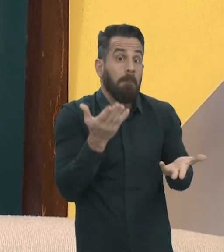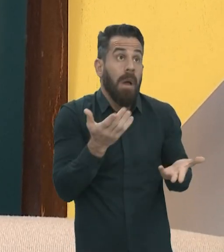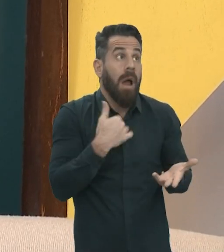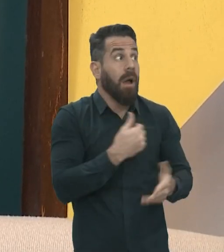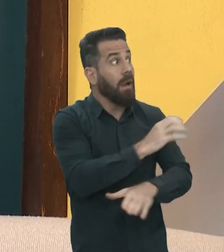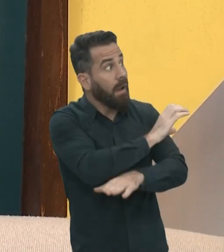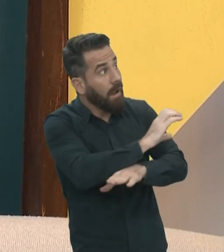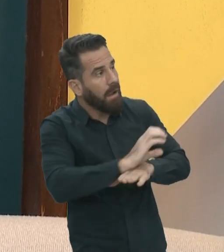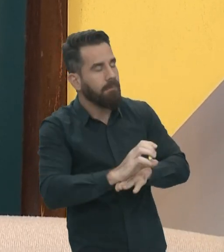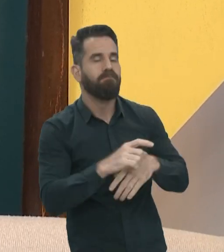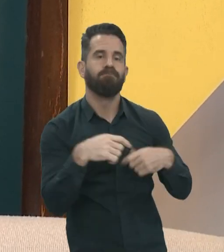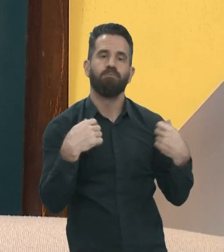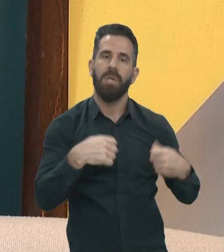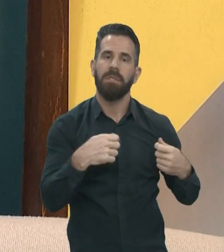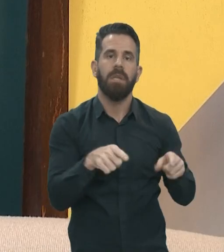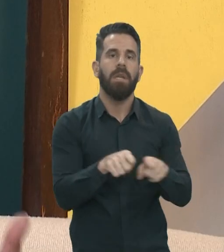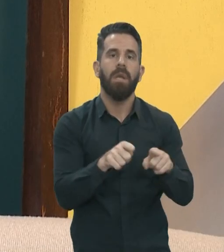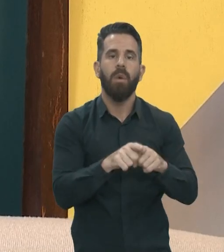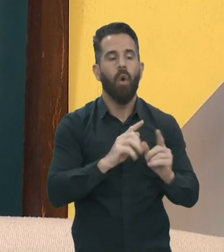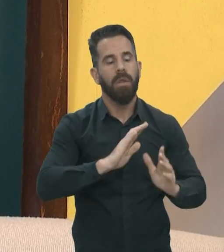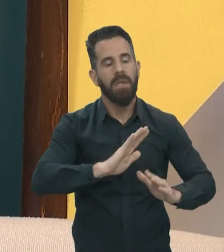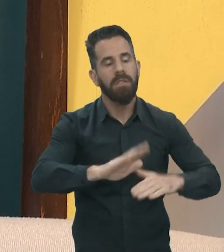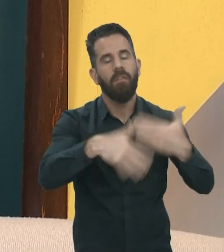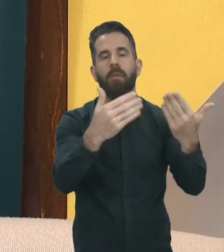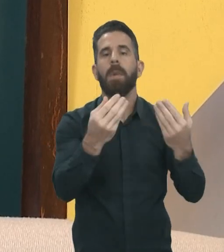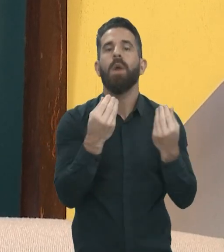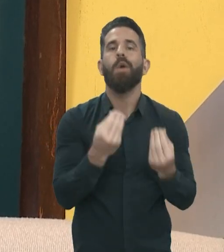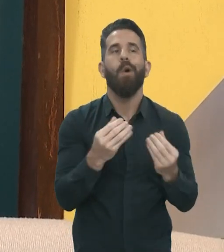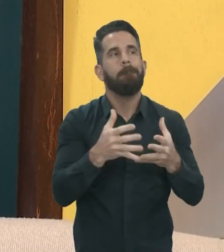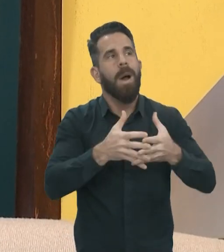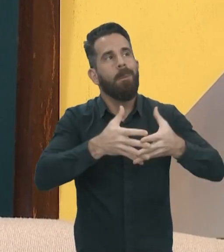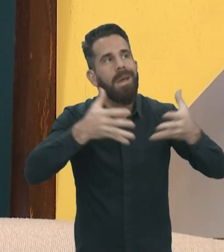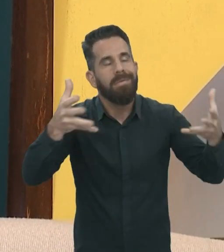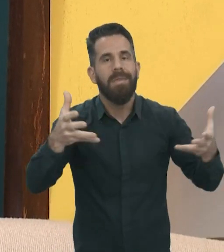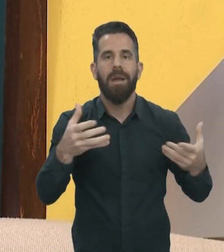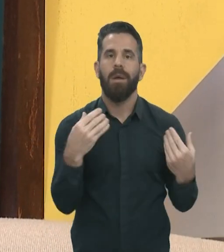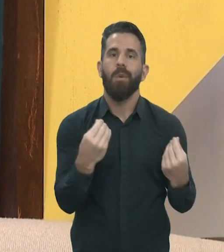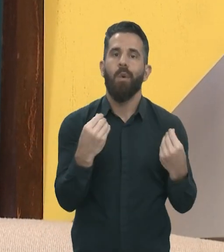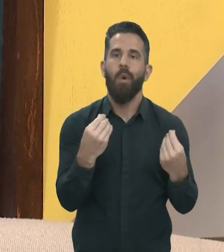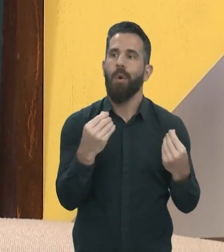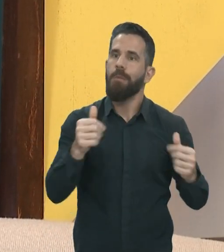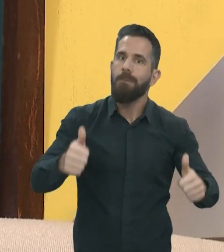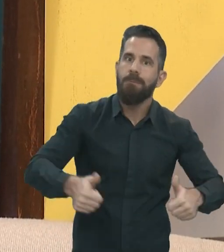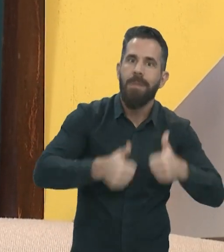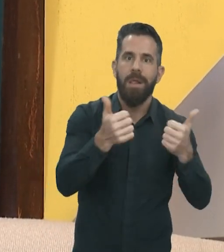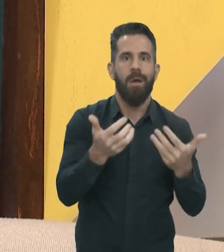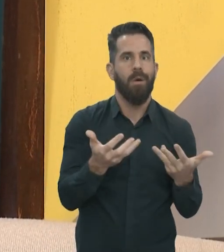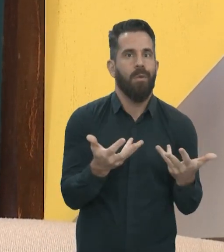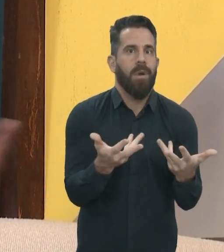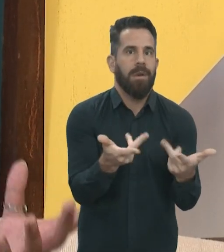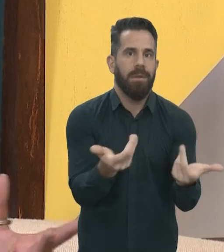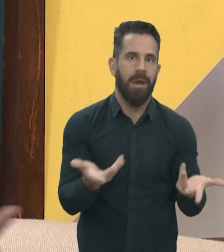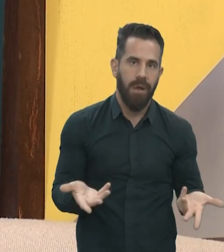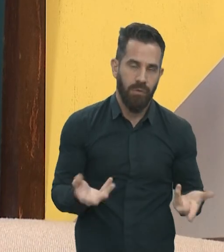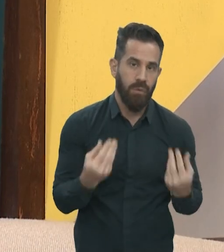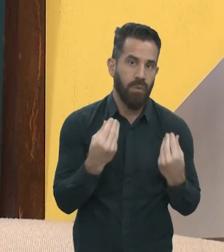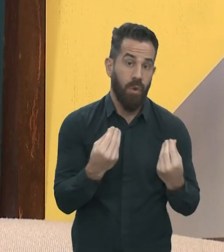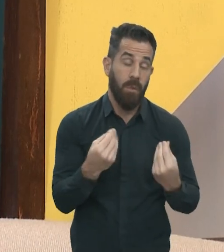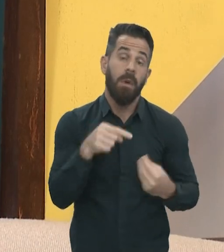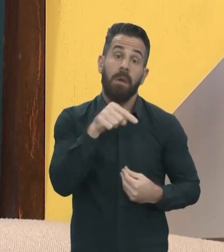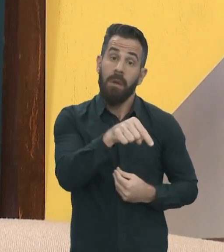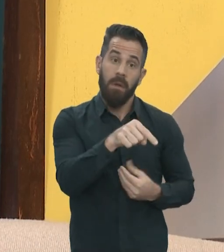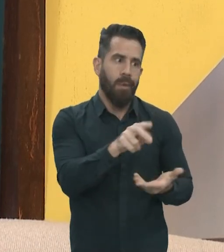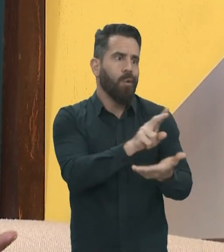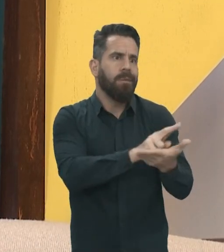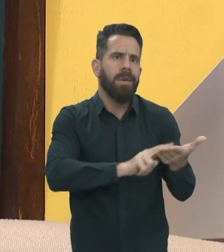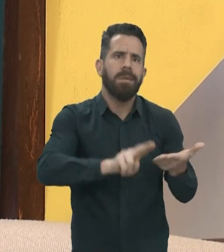porque a universidade, do ponto de vista da ciência, tecnologia e educação, é extremamente importante para que o país possa ser um país que desenvolva